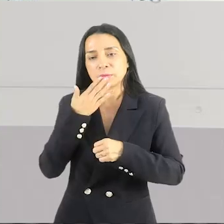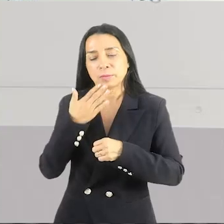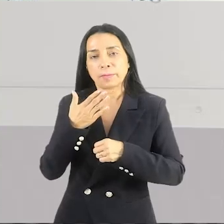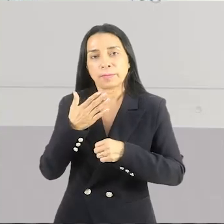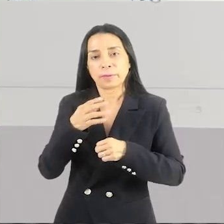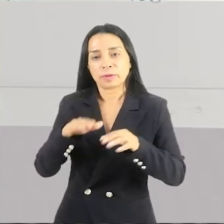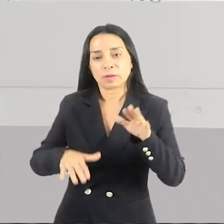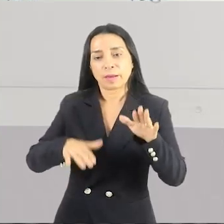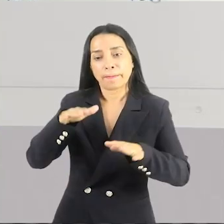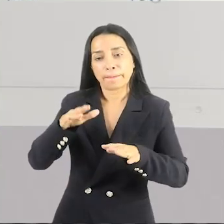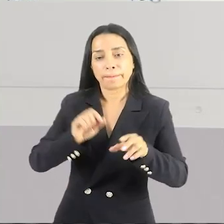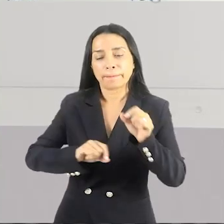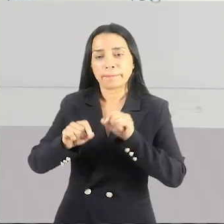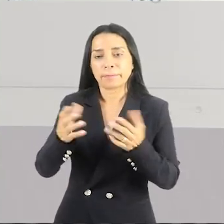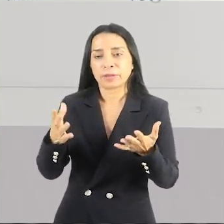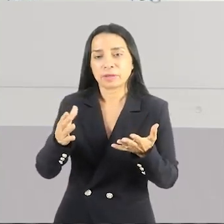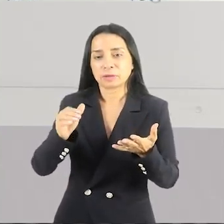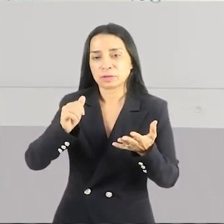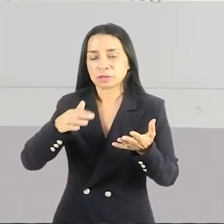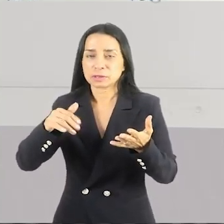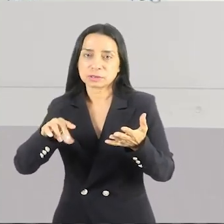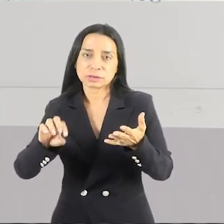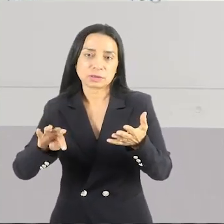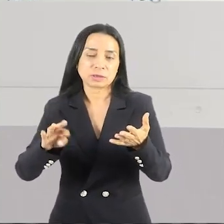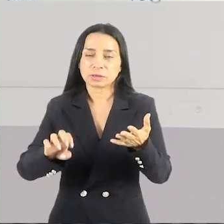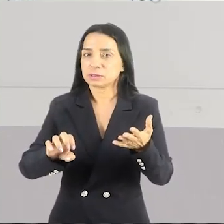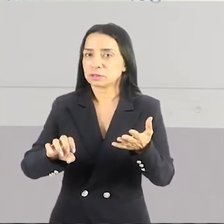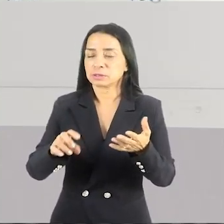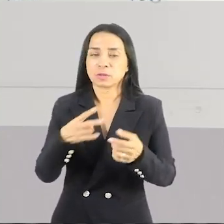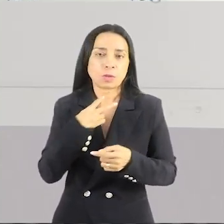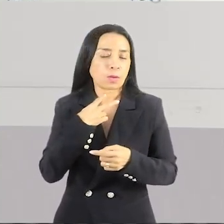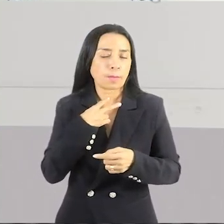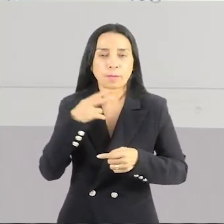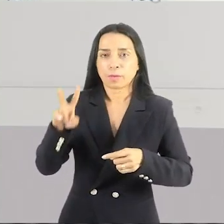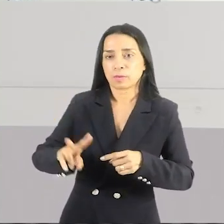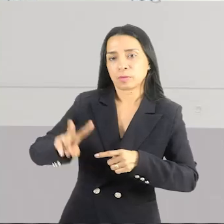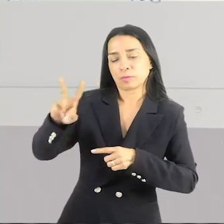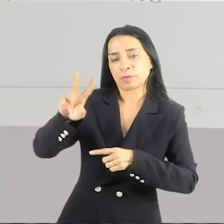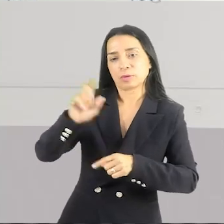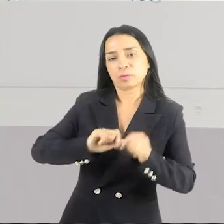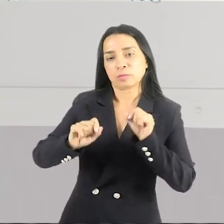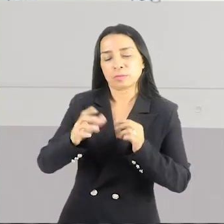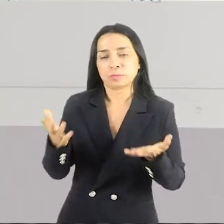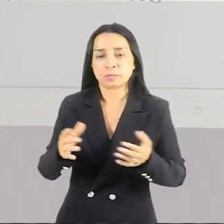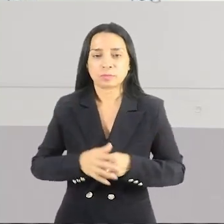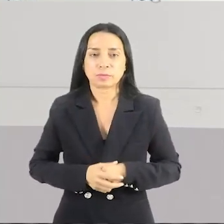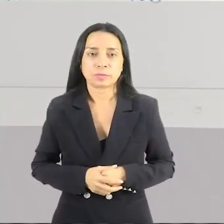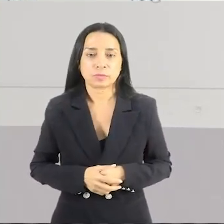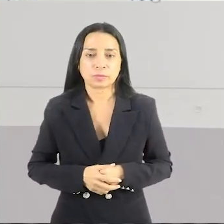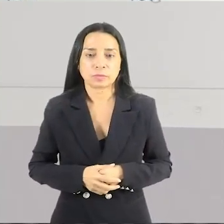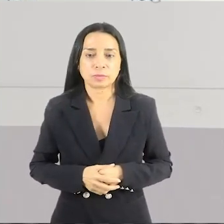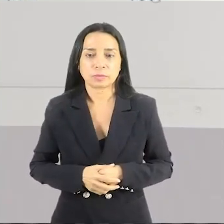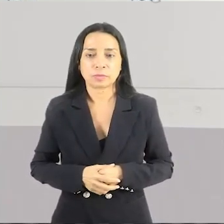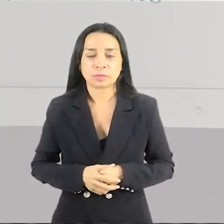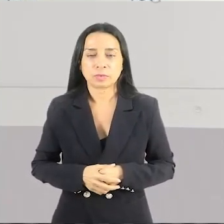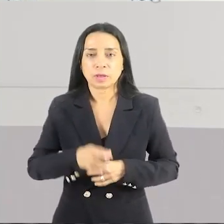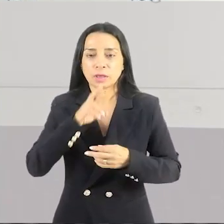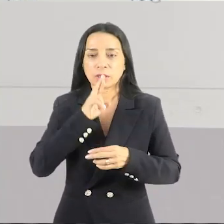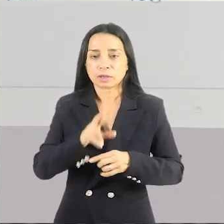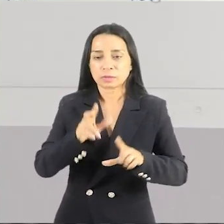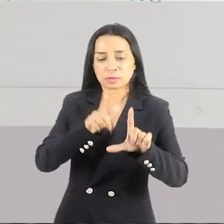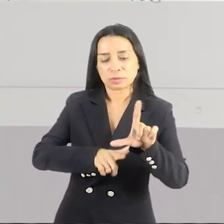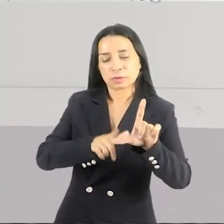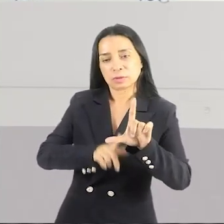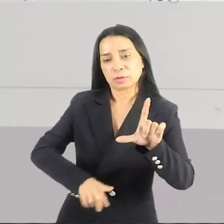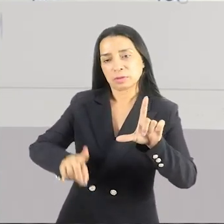acidente não pode ser peso. Certo? Vai ser o outro valor se você tiver dúvida em relação a isso. Tá? Então a nossa resposta aí é a